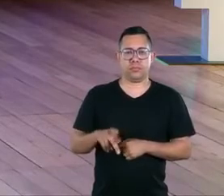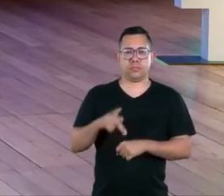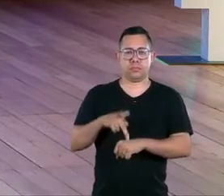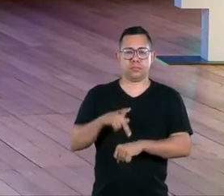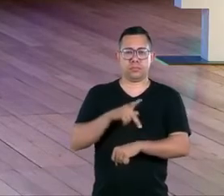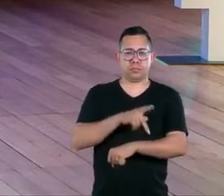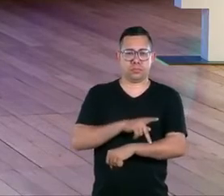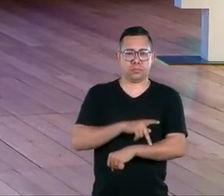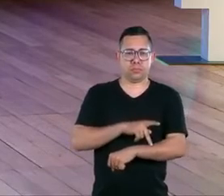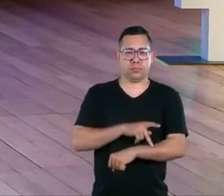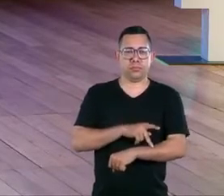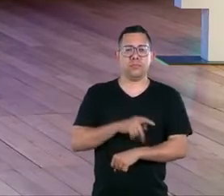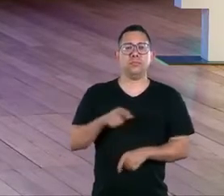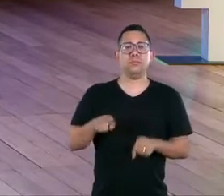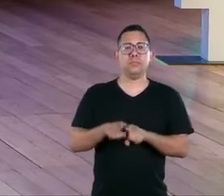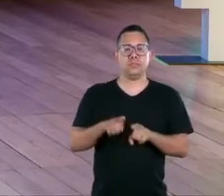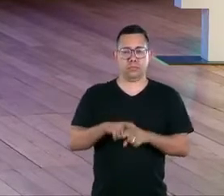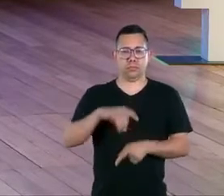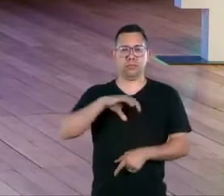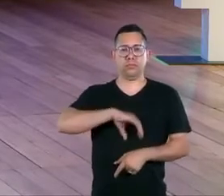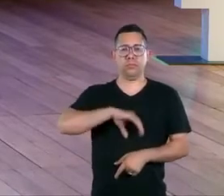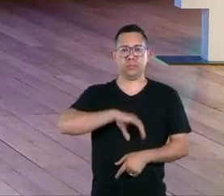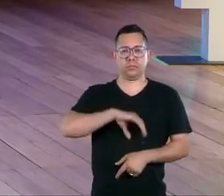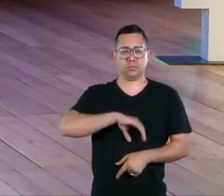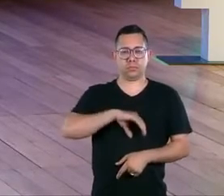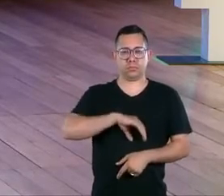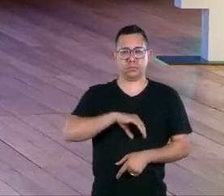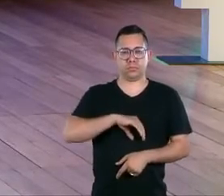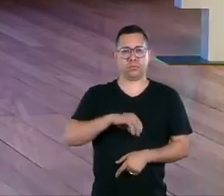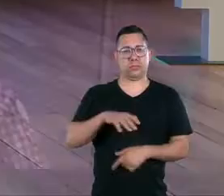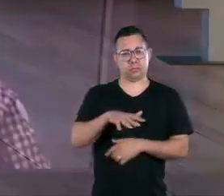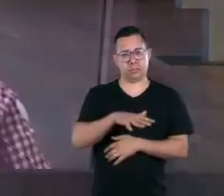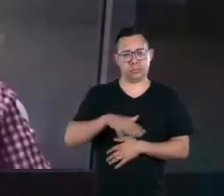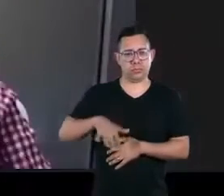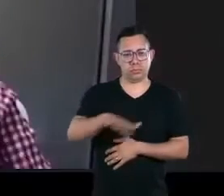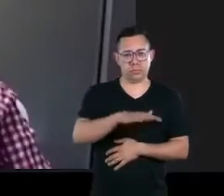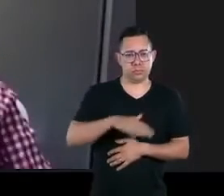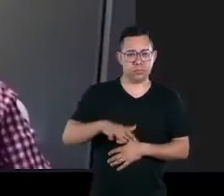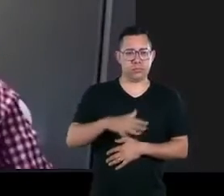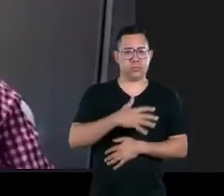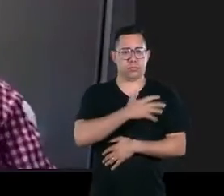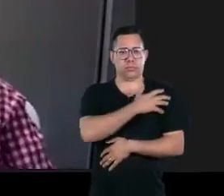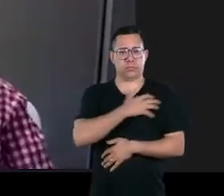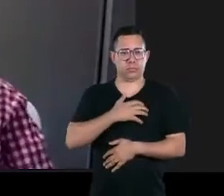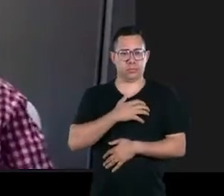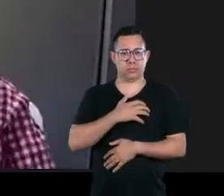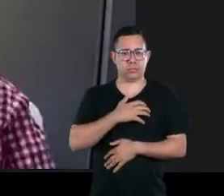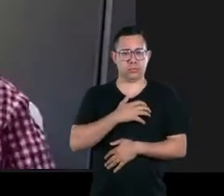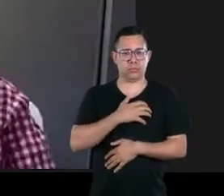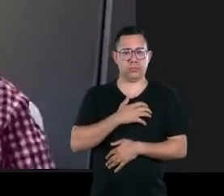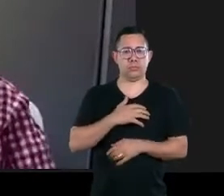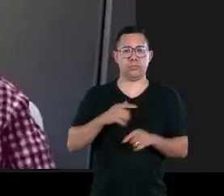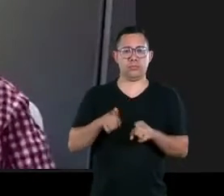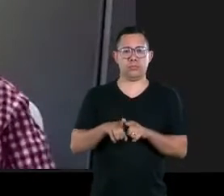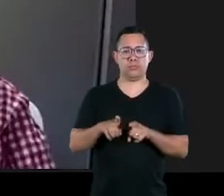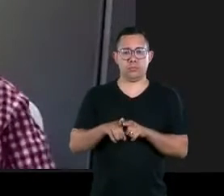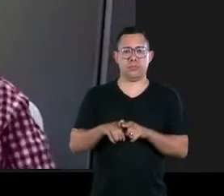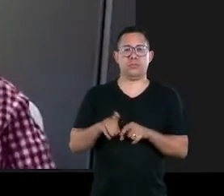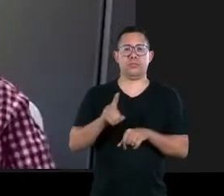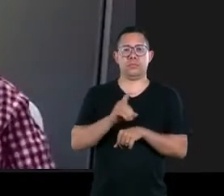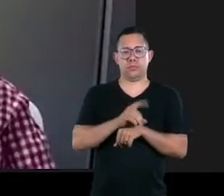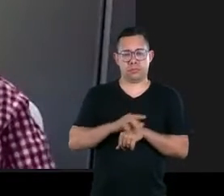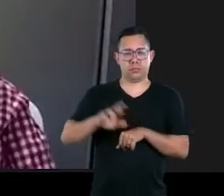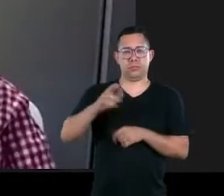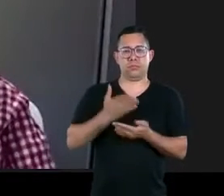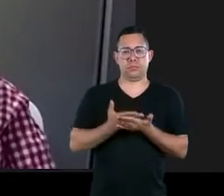de Língua Portuguesa e Eixo Inter, áreas da Rede SES de Ensino, doutorando em Educação pela Universidade